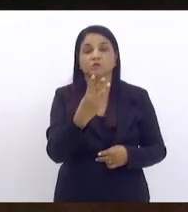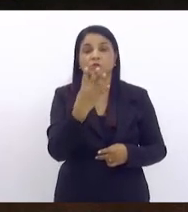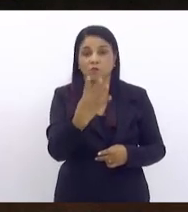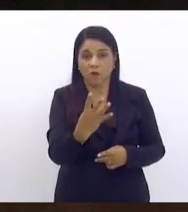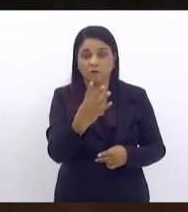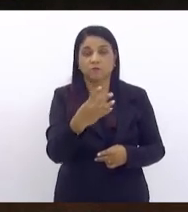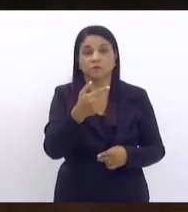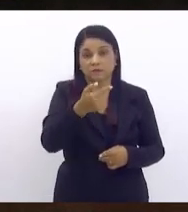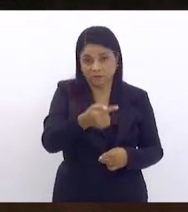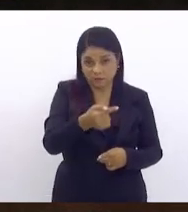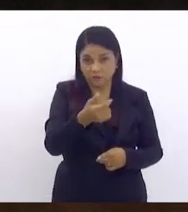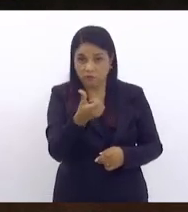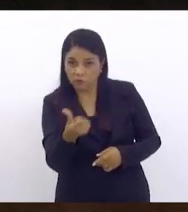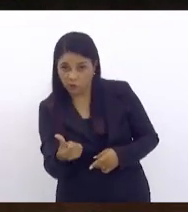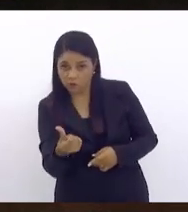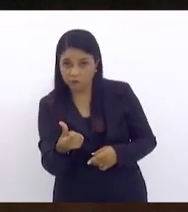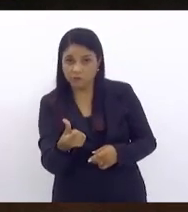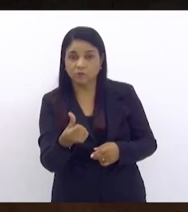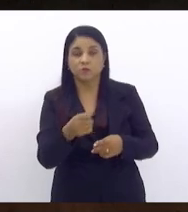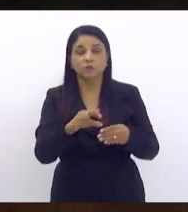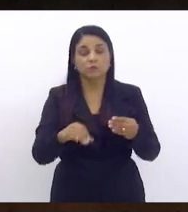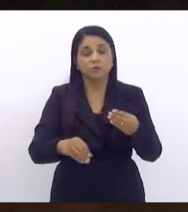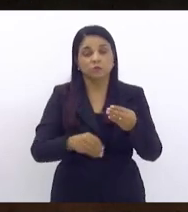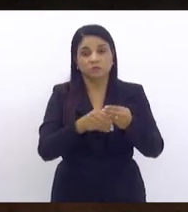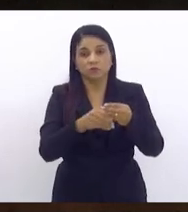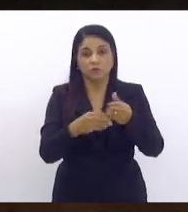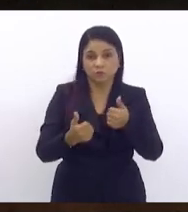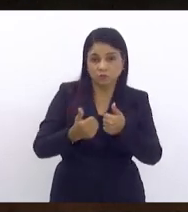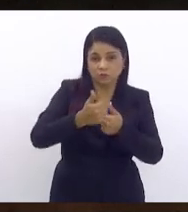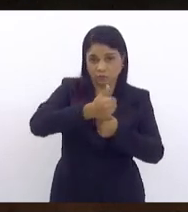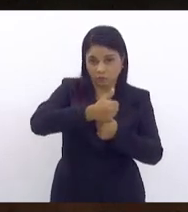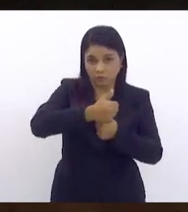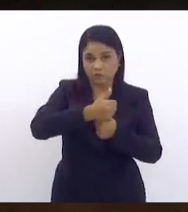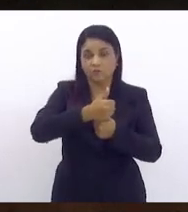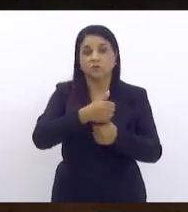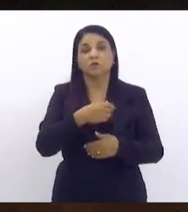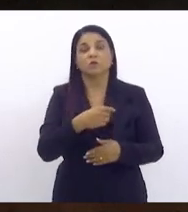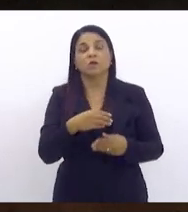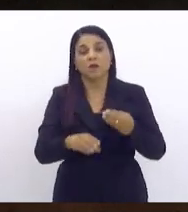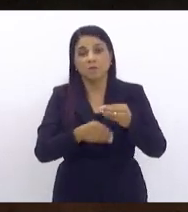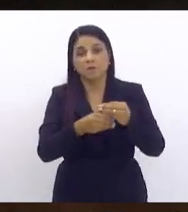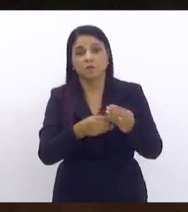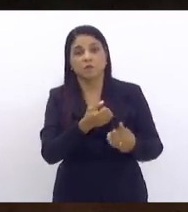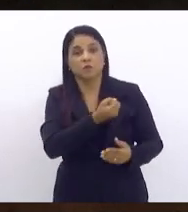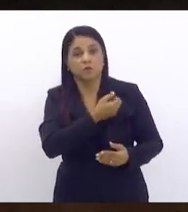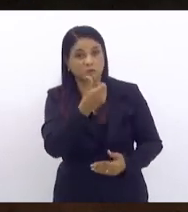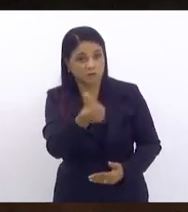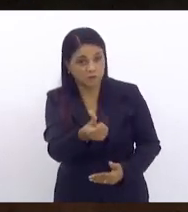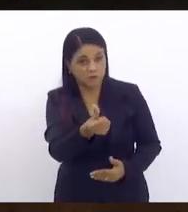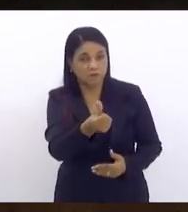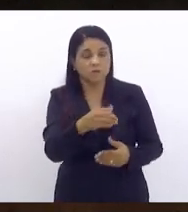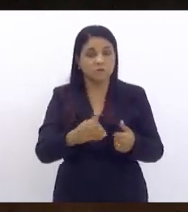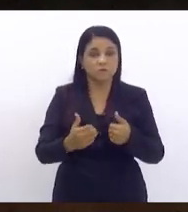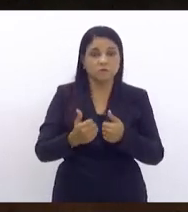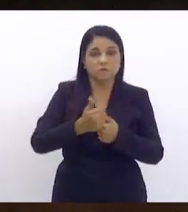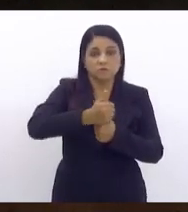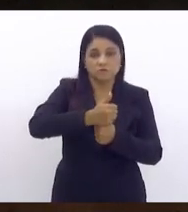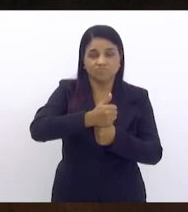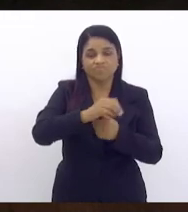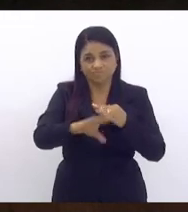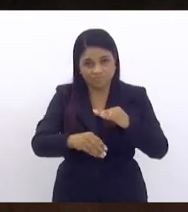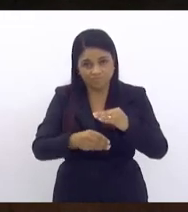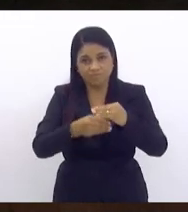8, favorável com subemenda à emenda número 6, favorável com subemenda